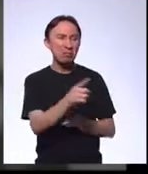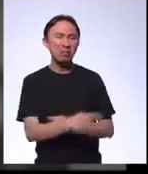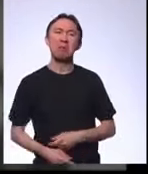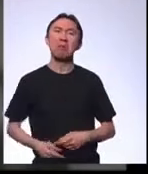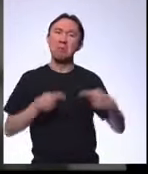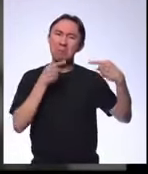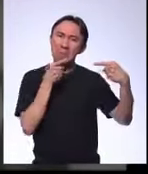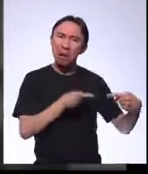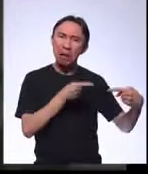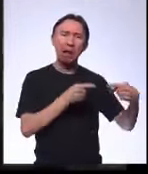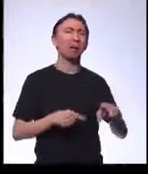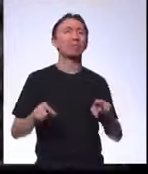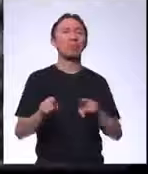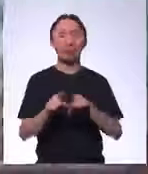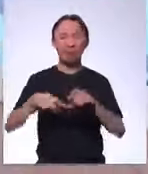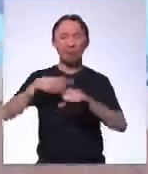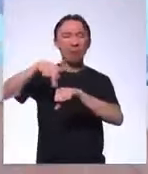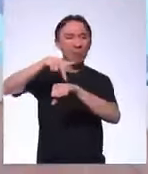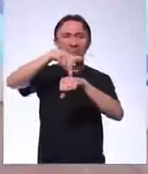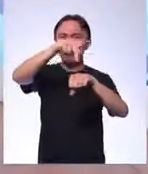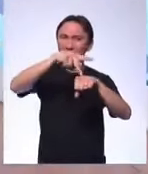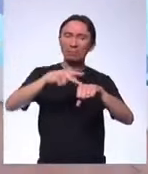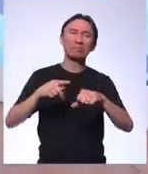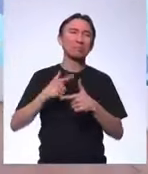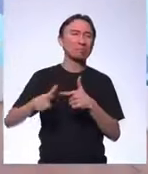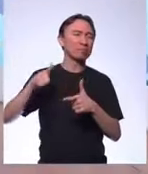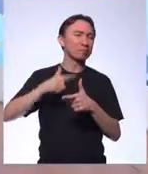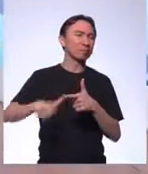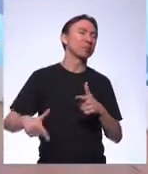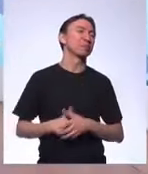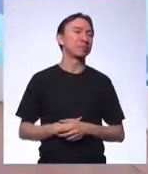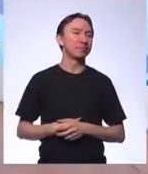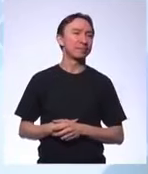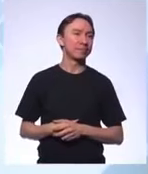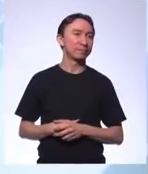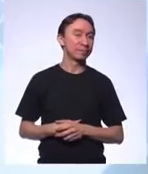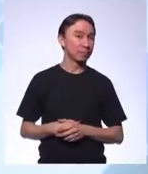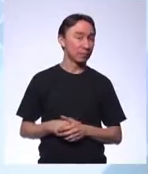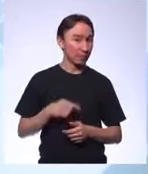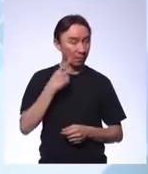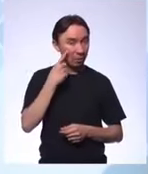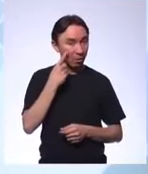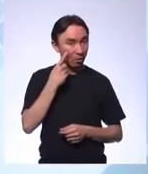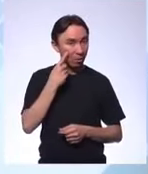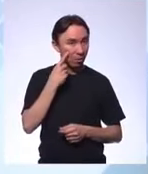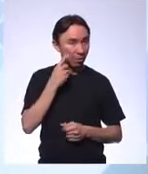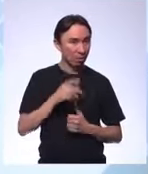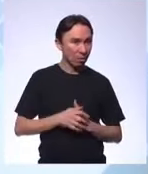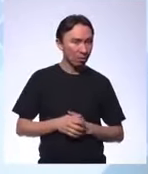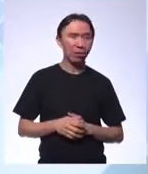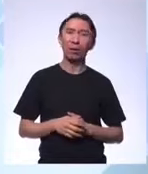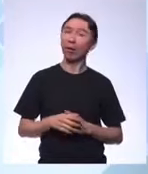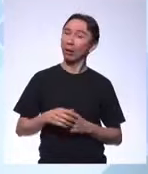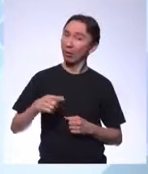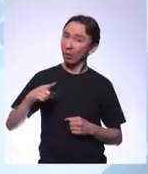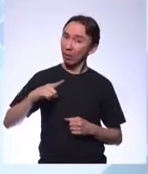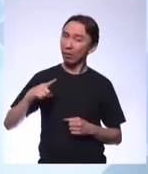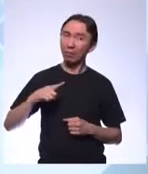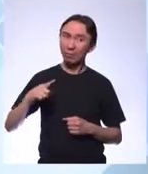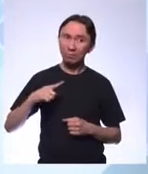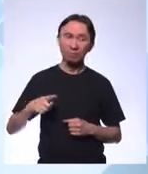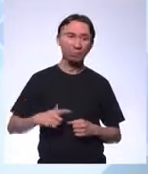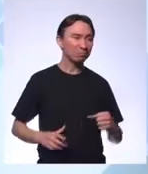a vida das nações. E este governo que... Então, vocês viram aí o quão acirradas eram